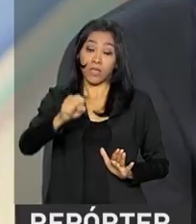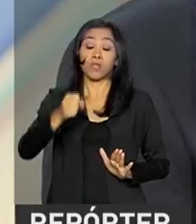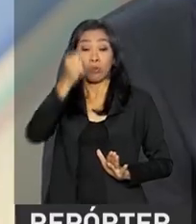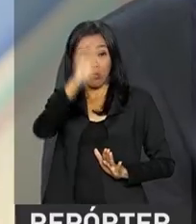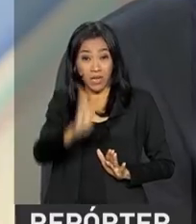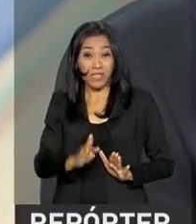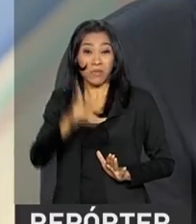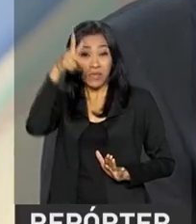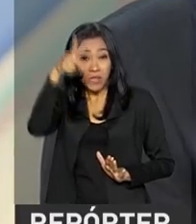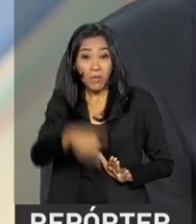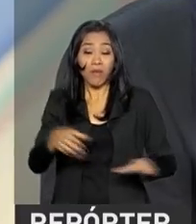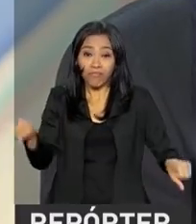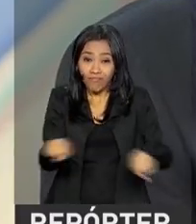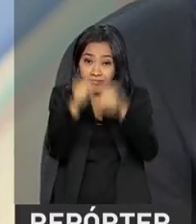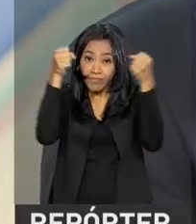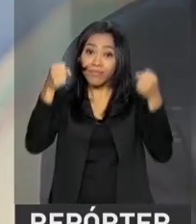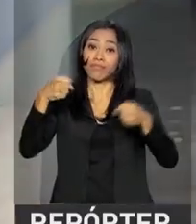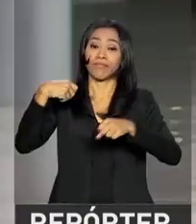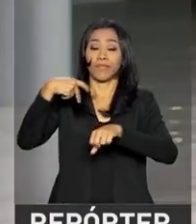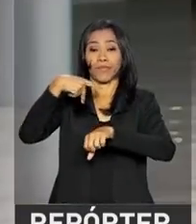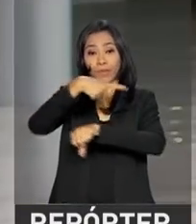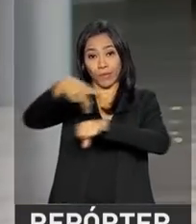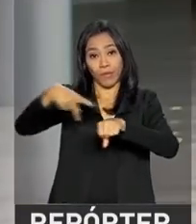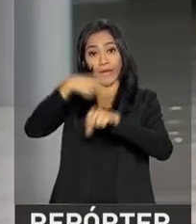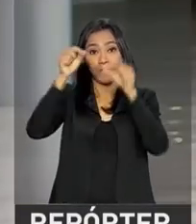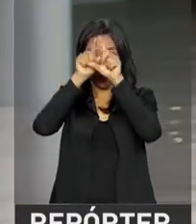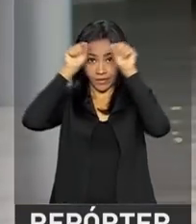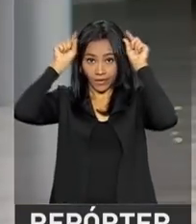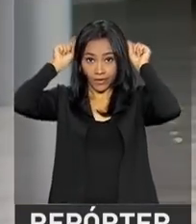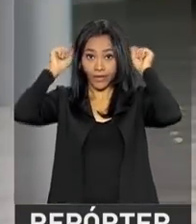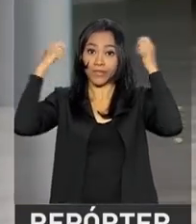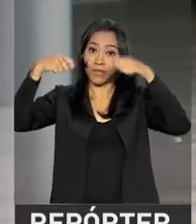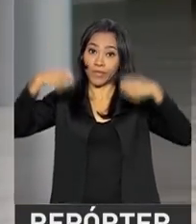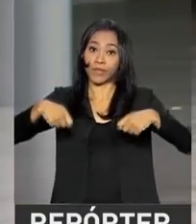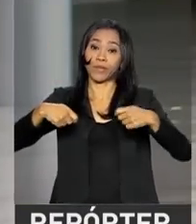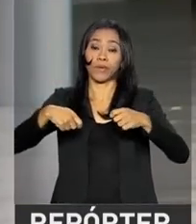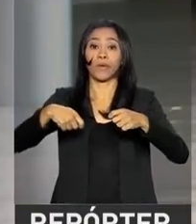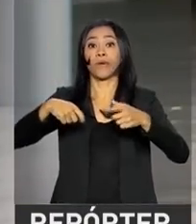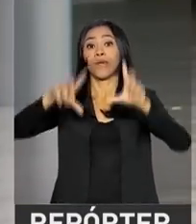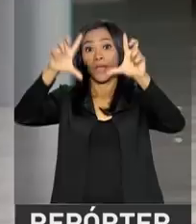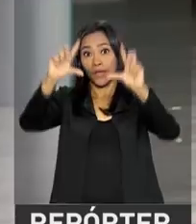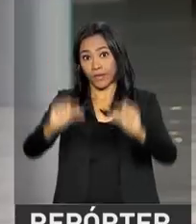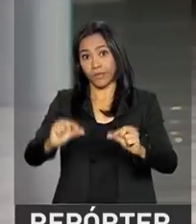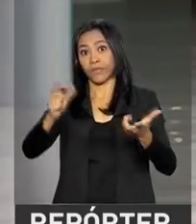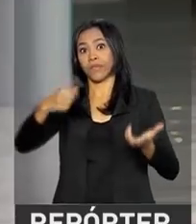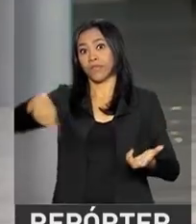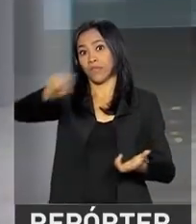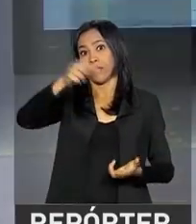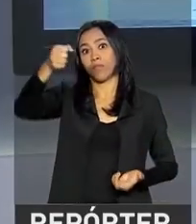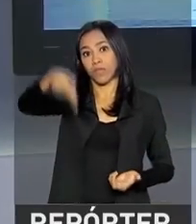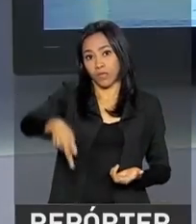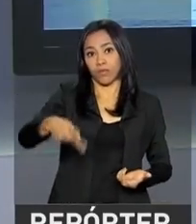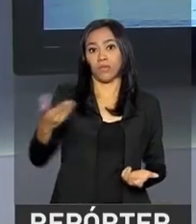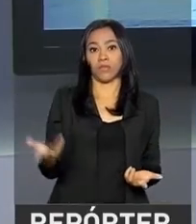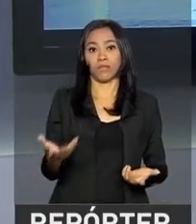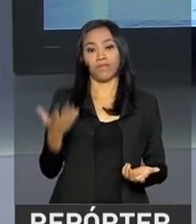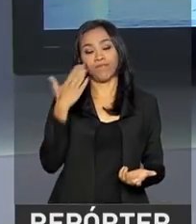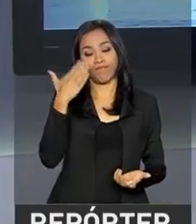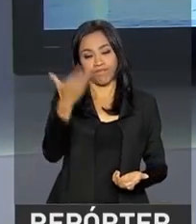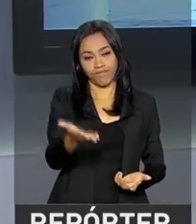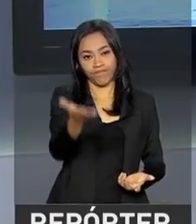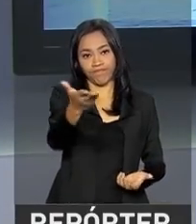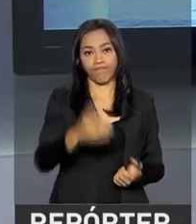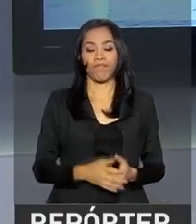pode ficar como a da grécia onde o governo precisou reduzir benefícios previdenciários da população carol é com você